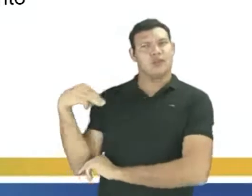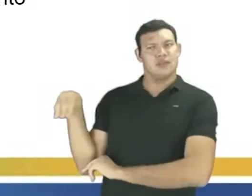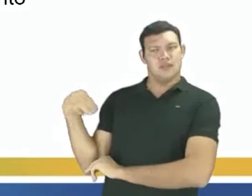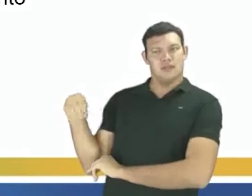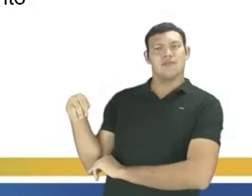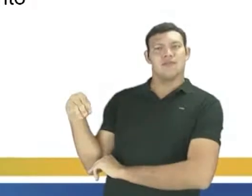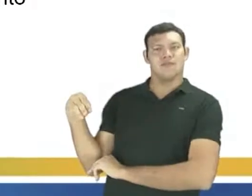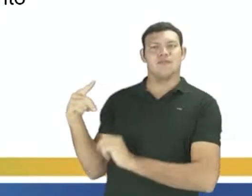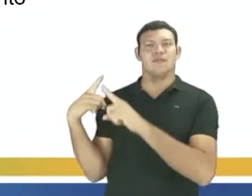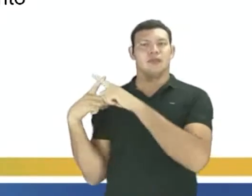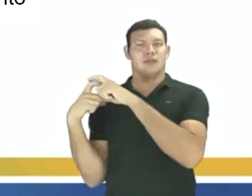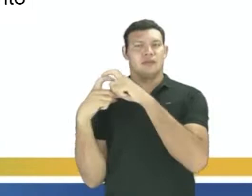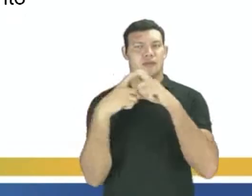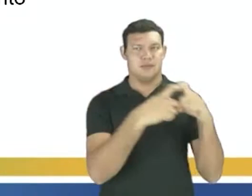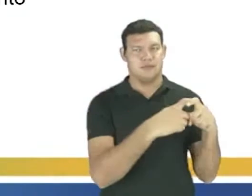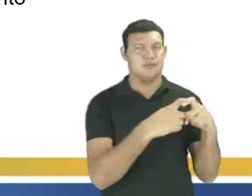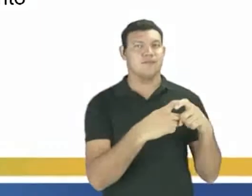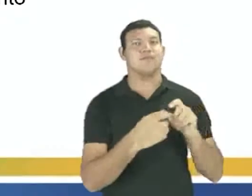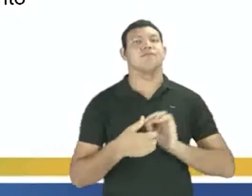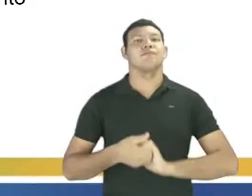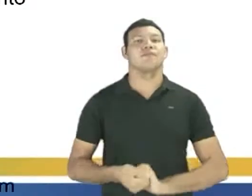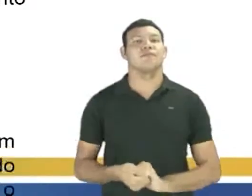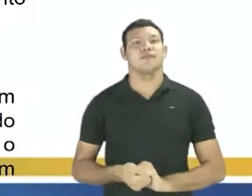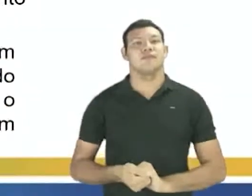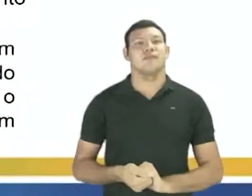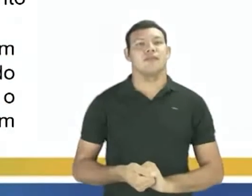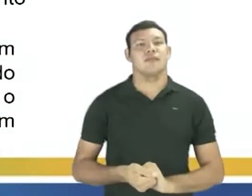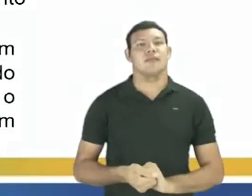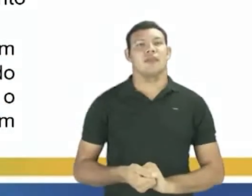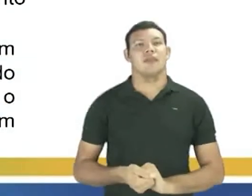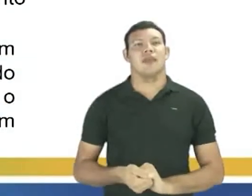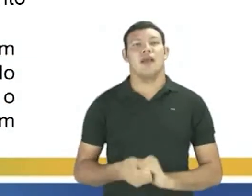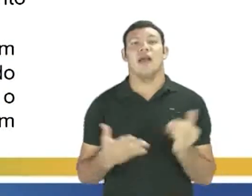um polinômio. Vamos a mais uma equação.